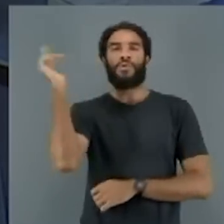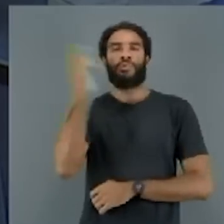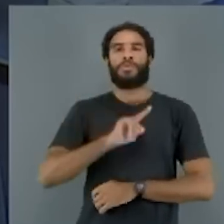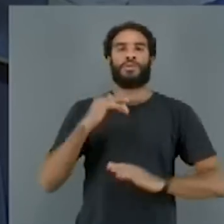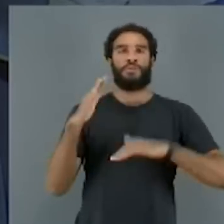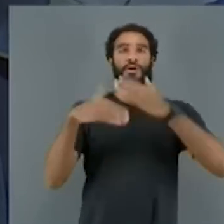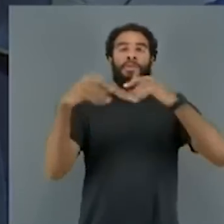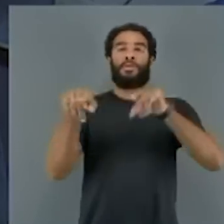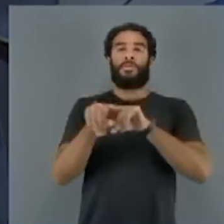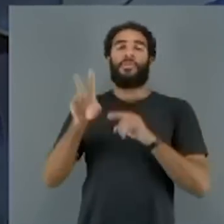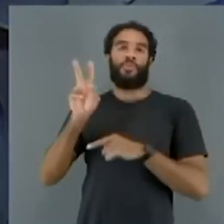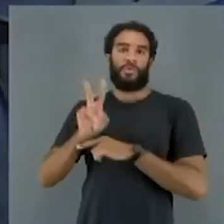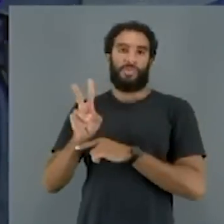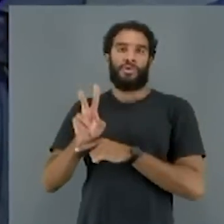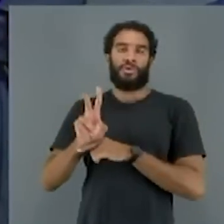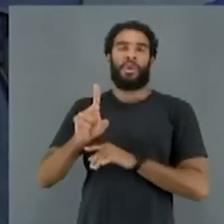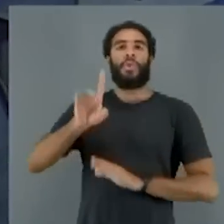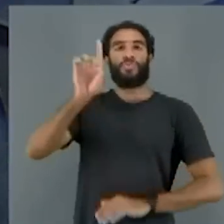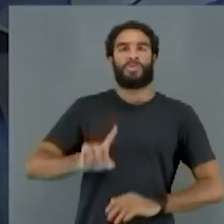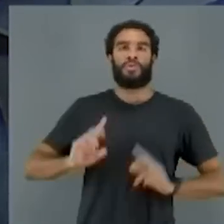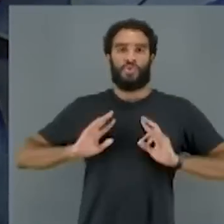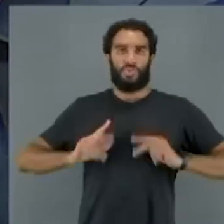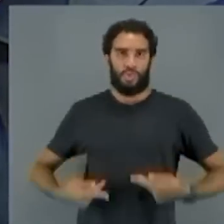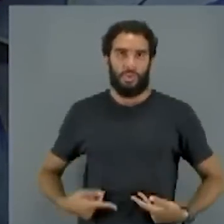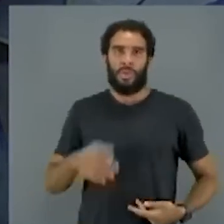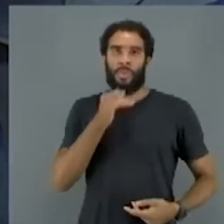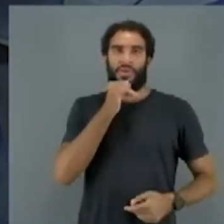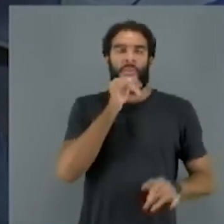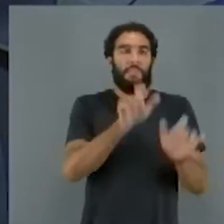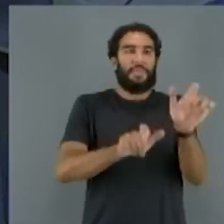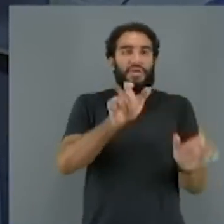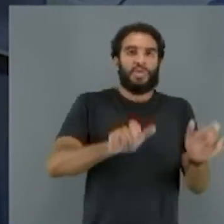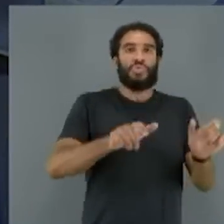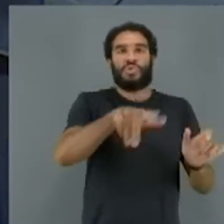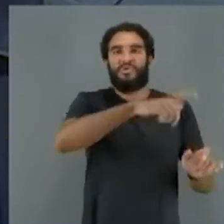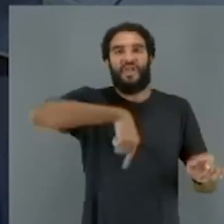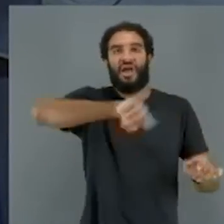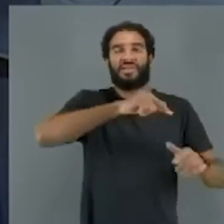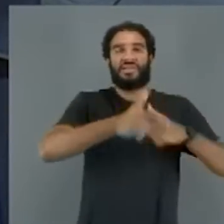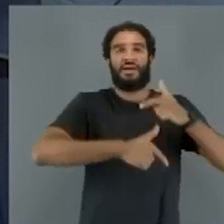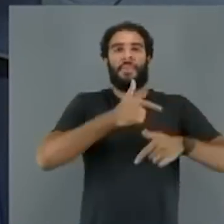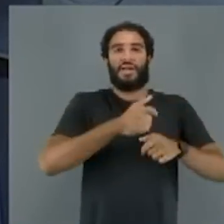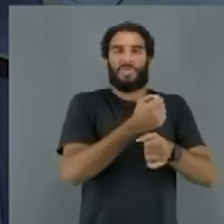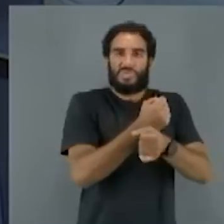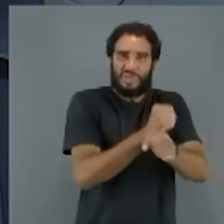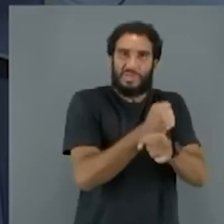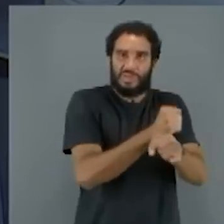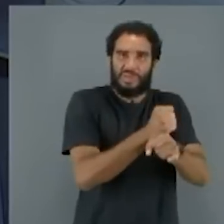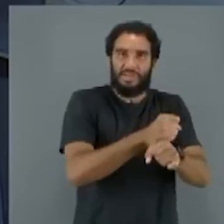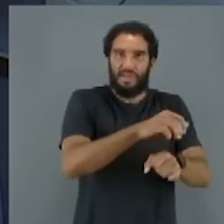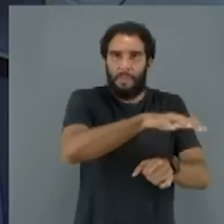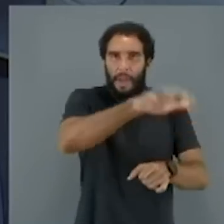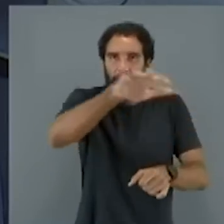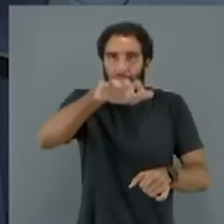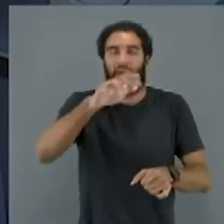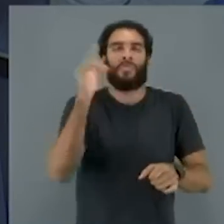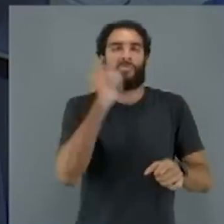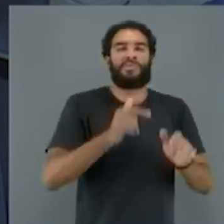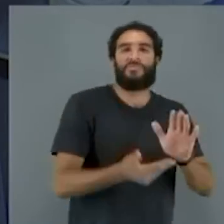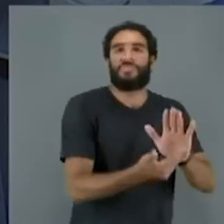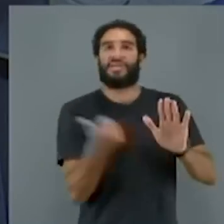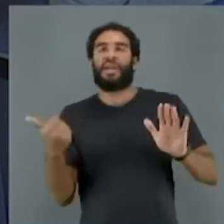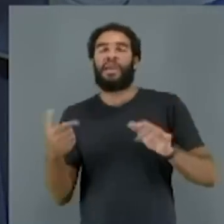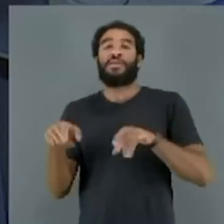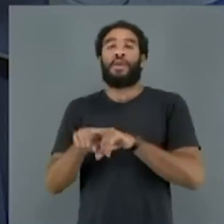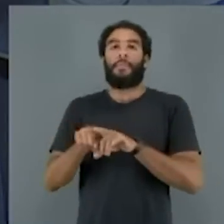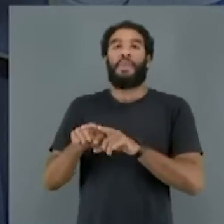mais defendeu os direitos humanos com a retirada de trabalhadores escravos em diversas regiões do Brasil. A apreensão de arma, o trabalho